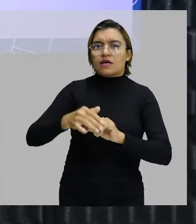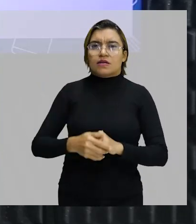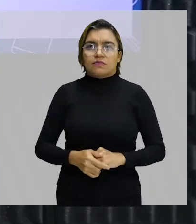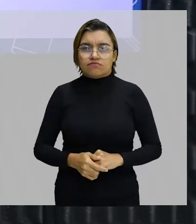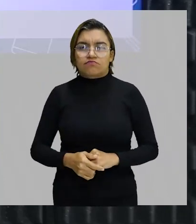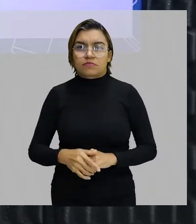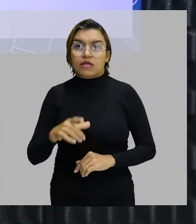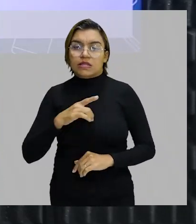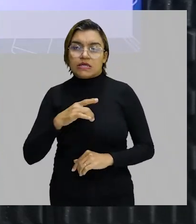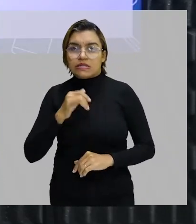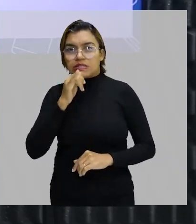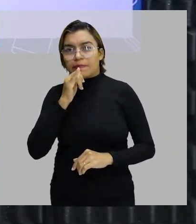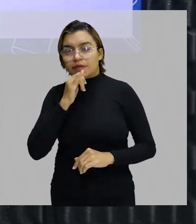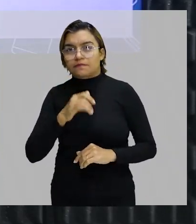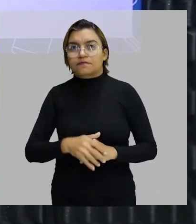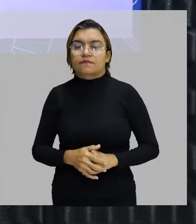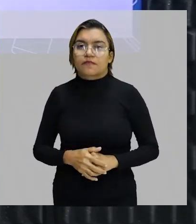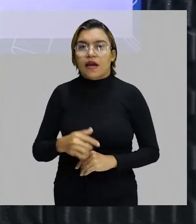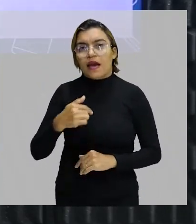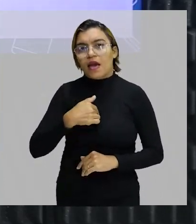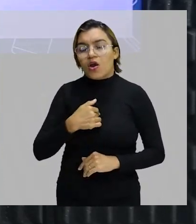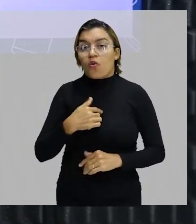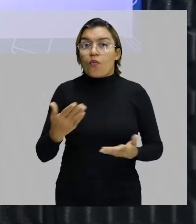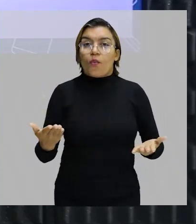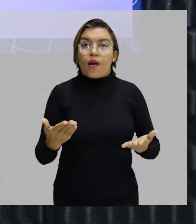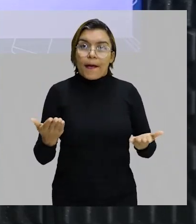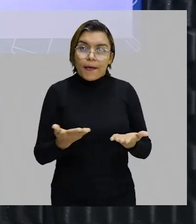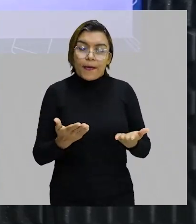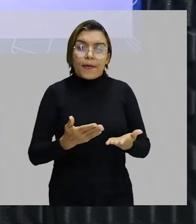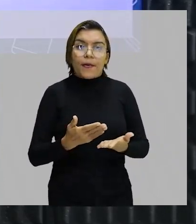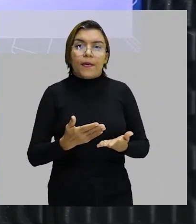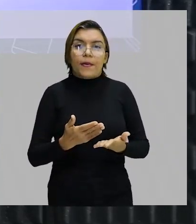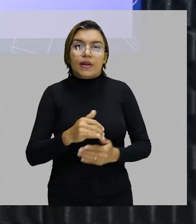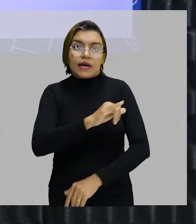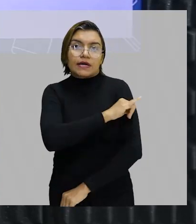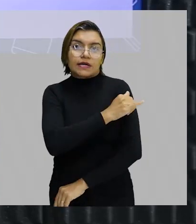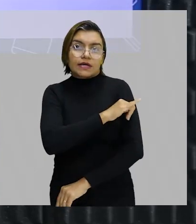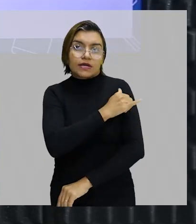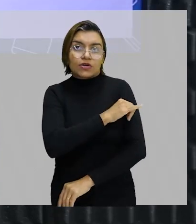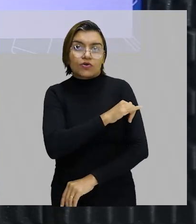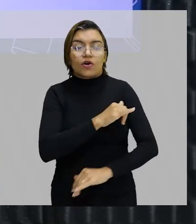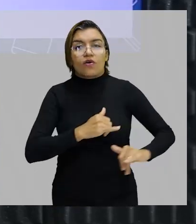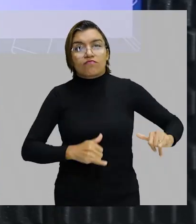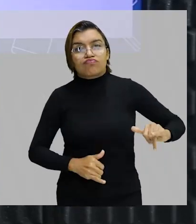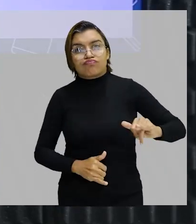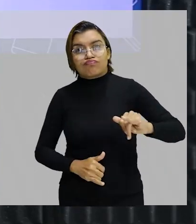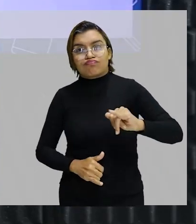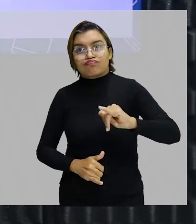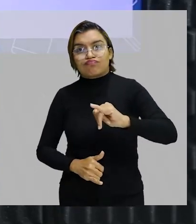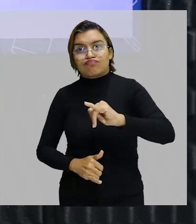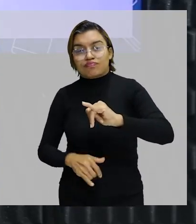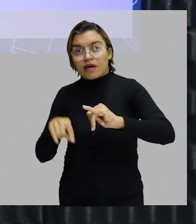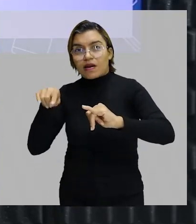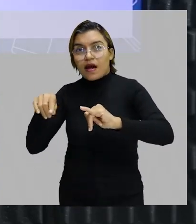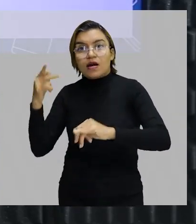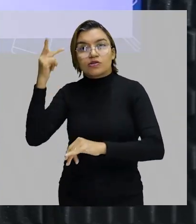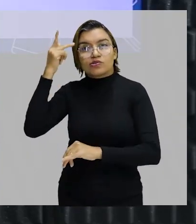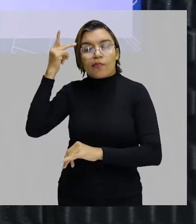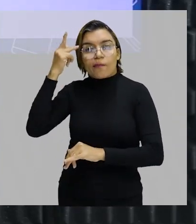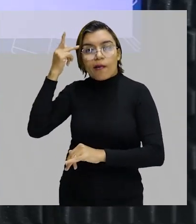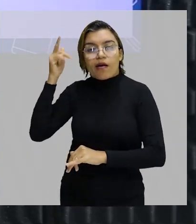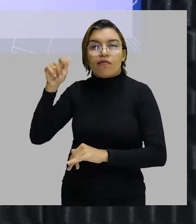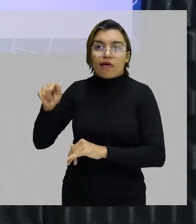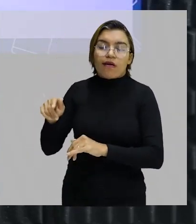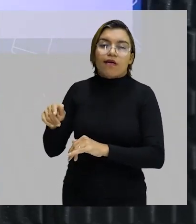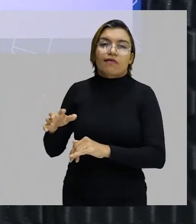chamadas pontes aéreas, né? Ah, estou no Rio de Janeiro, vou fazer uma ponte aérea para São Paulo para resolver uma problemática, comércio,